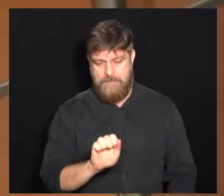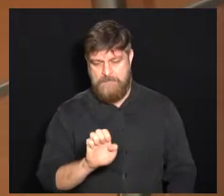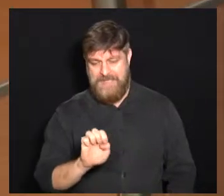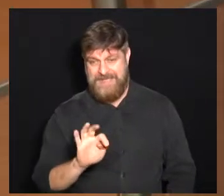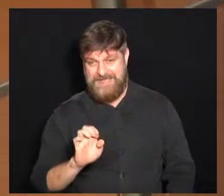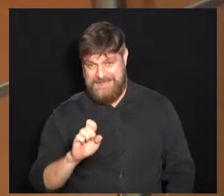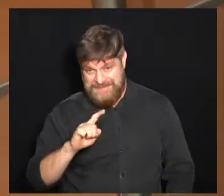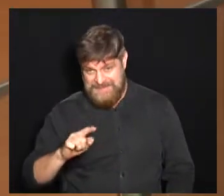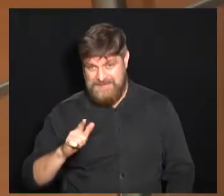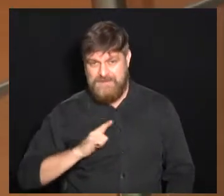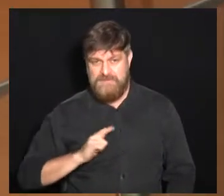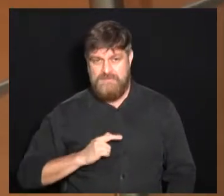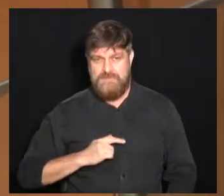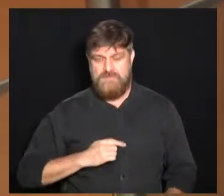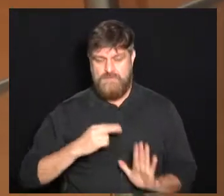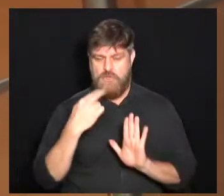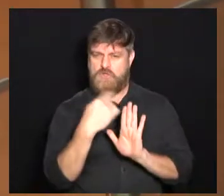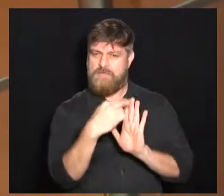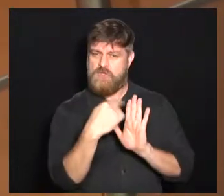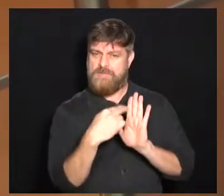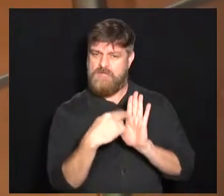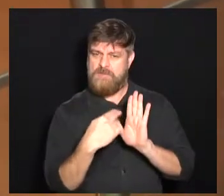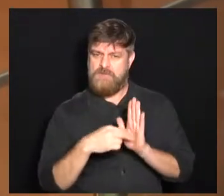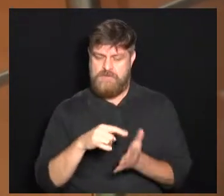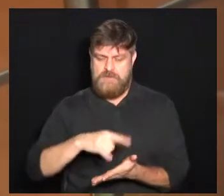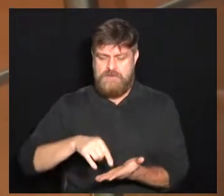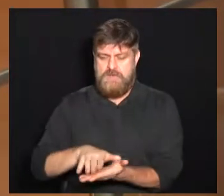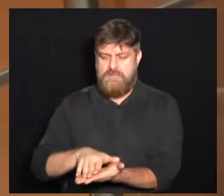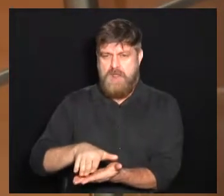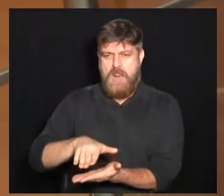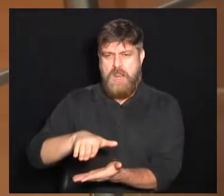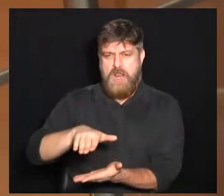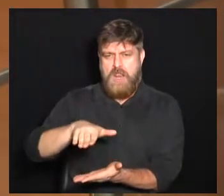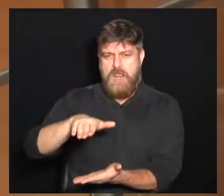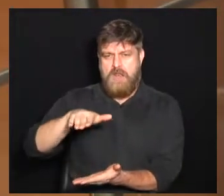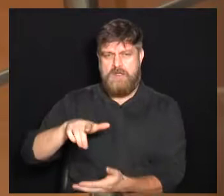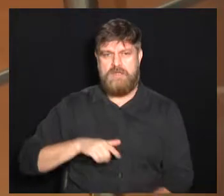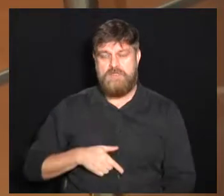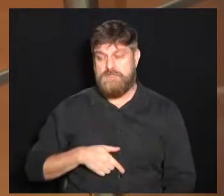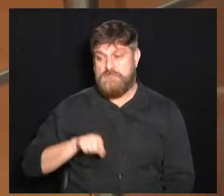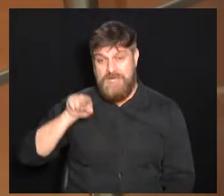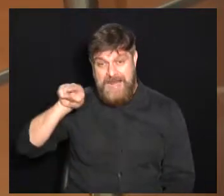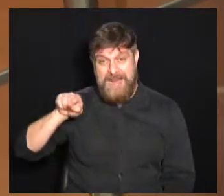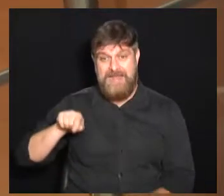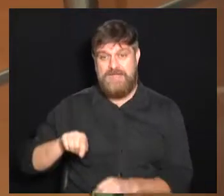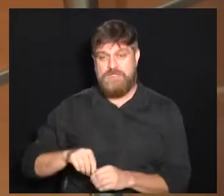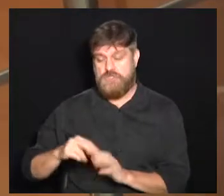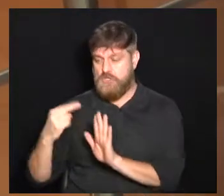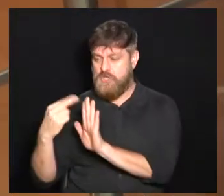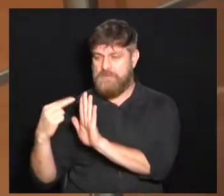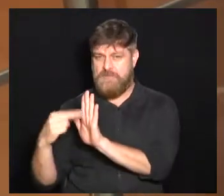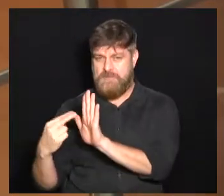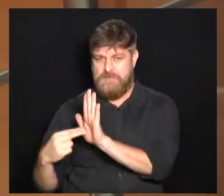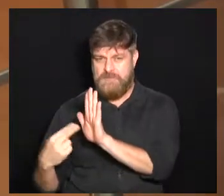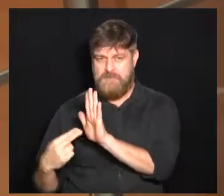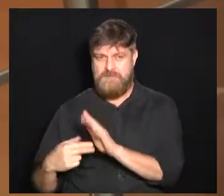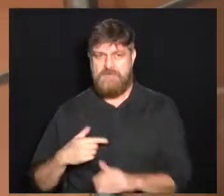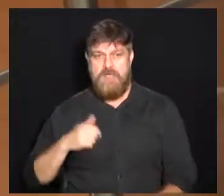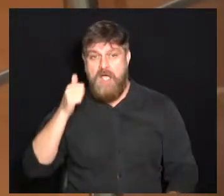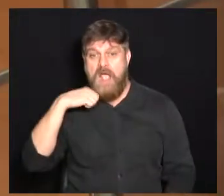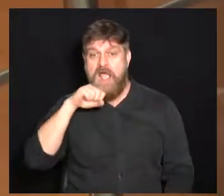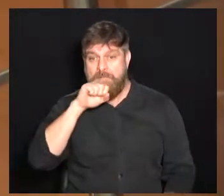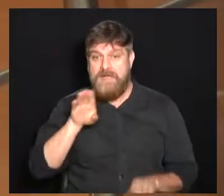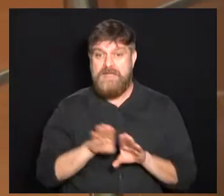requerimento com centenas de assinatura de abaixo-assinado que a gente colheu lá em cima, e também as mães de Eldorado